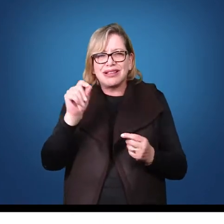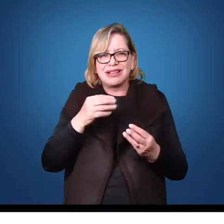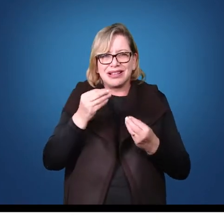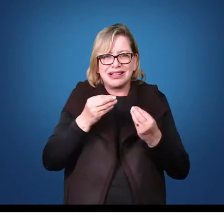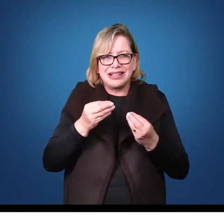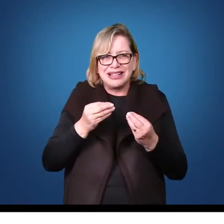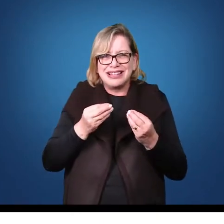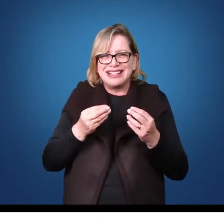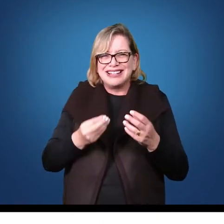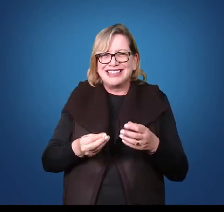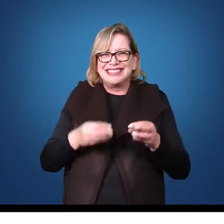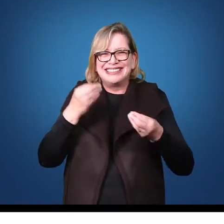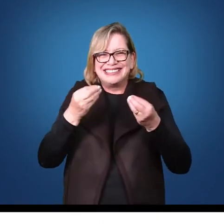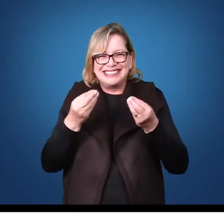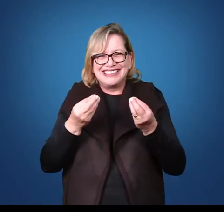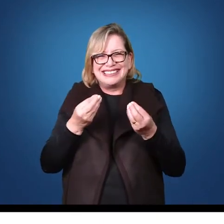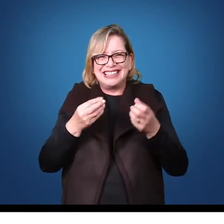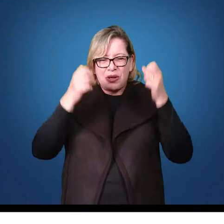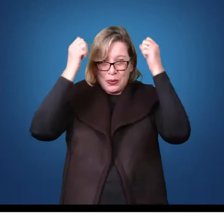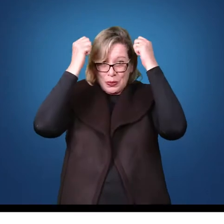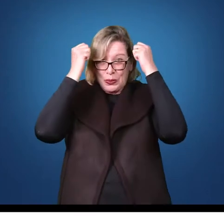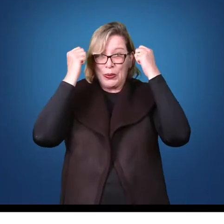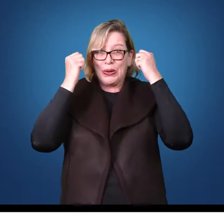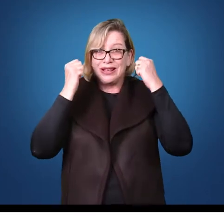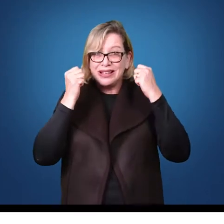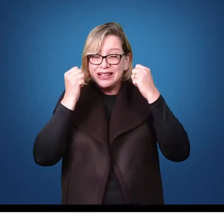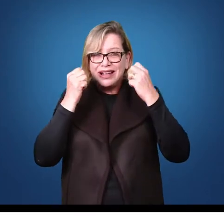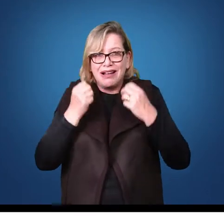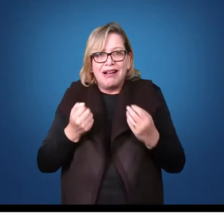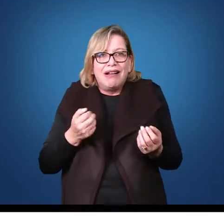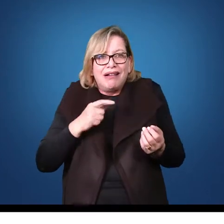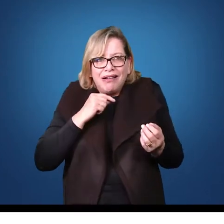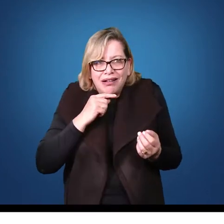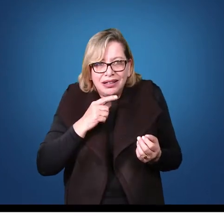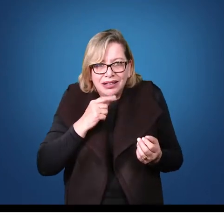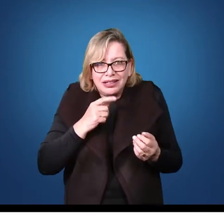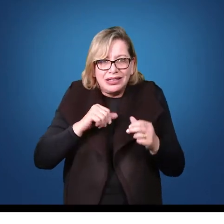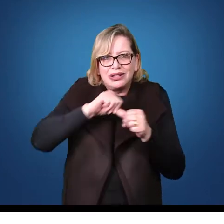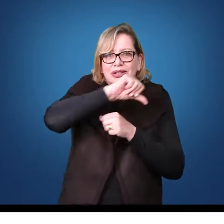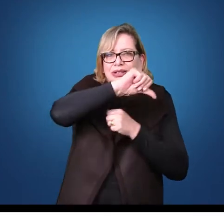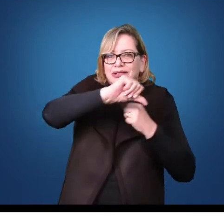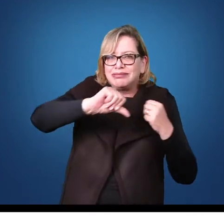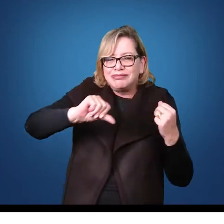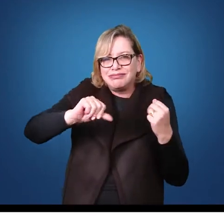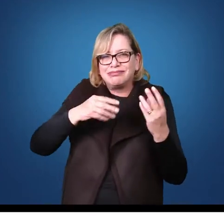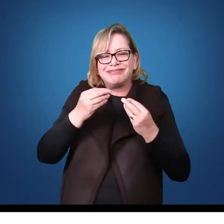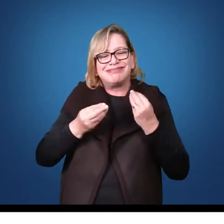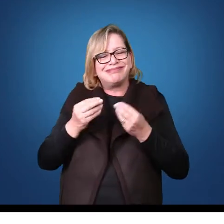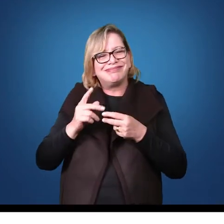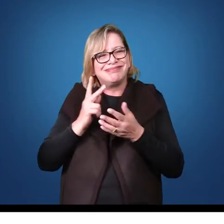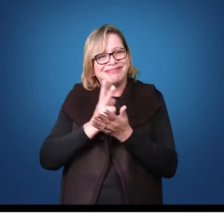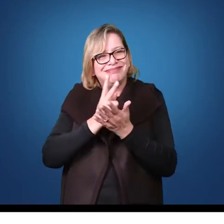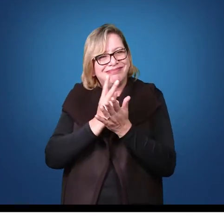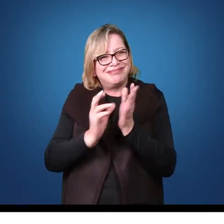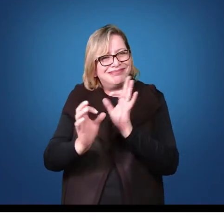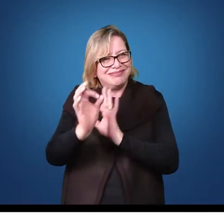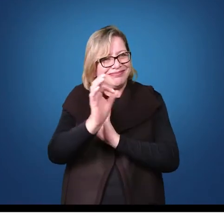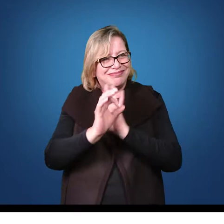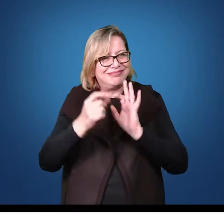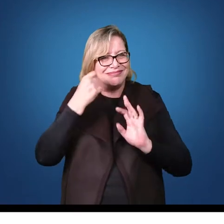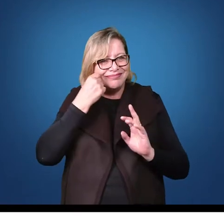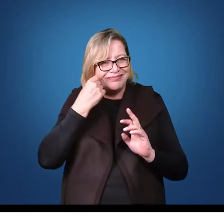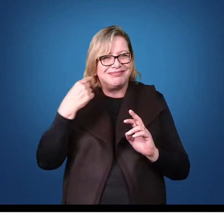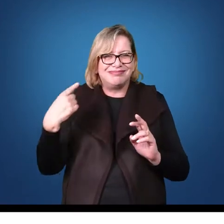Põe lá aqui. Põe na cabeça. Ah, então troque esse por esse. Deixa eu pegar alguma coisa pro